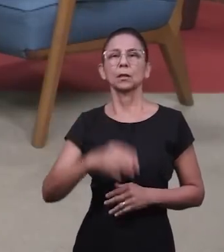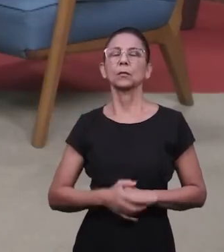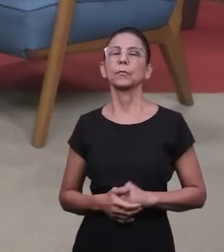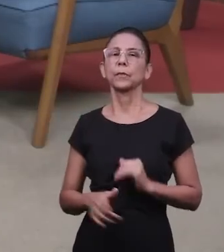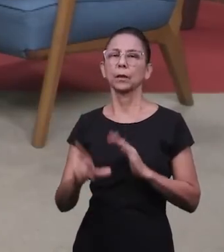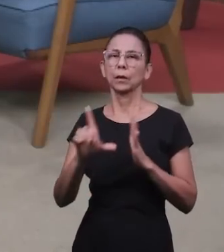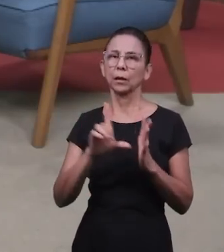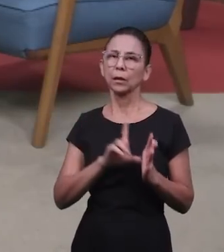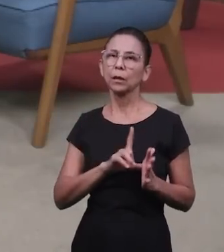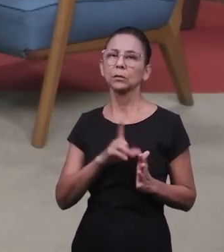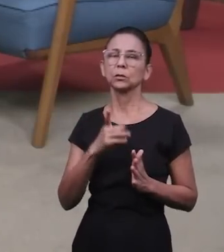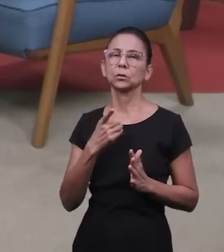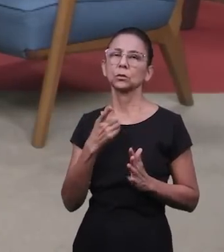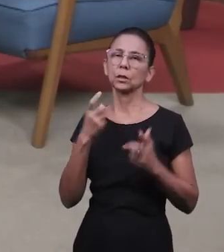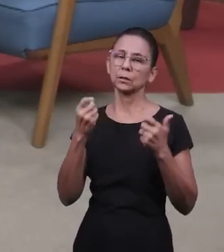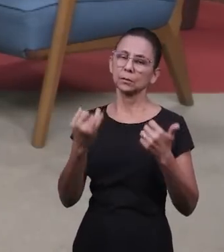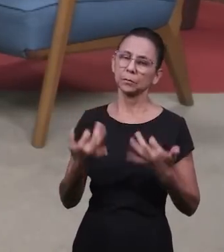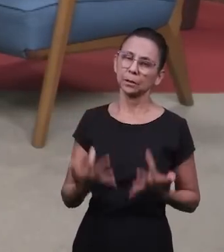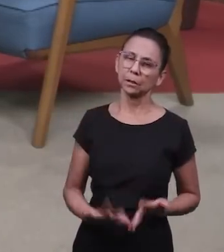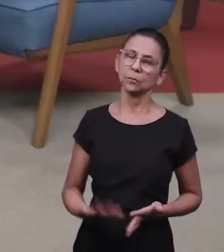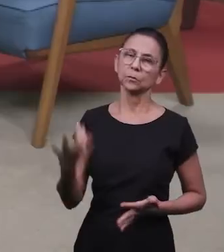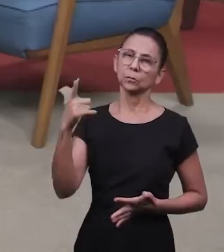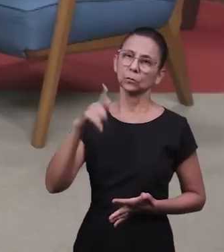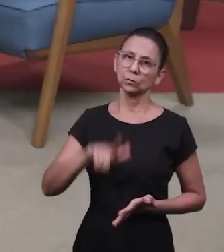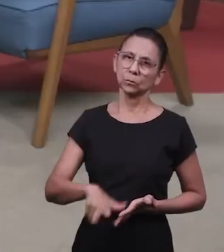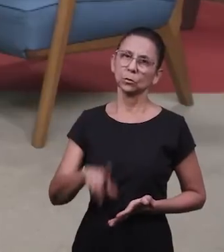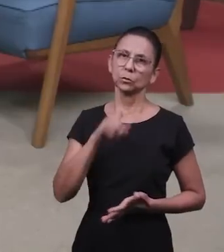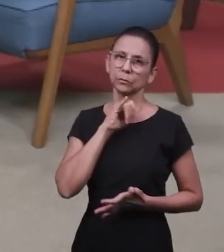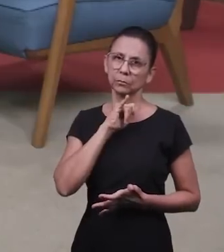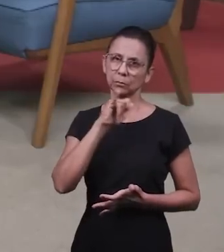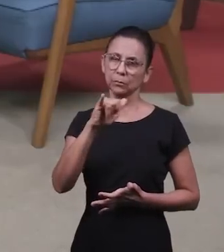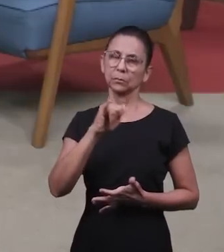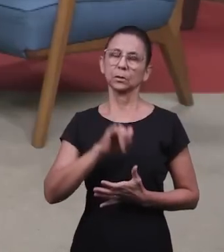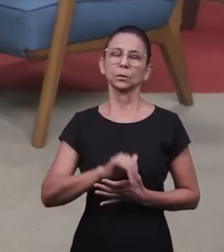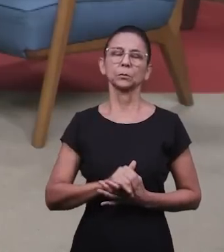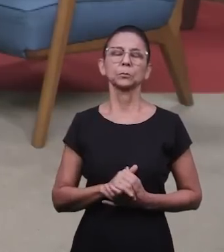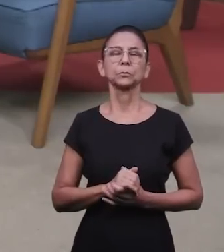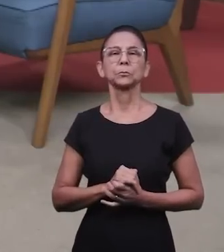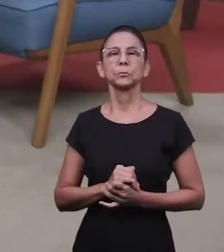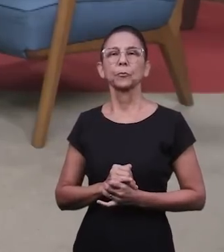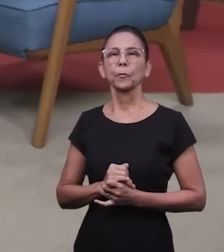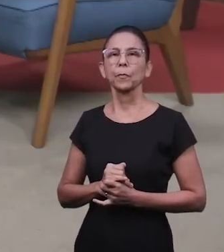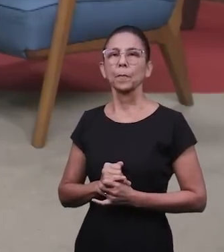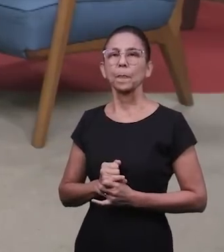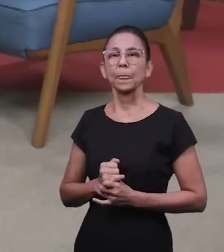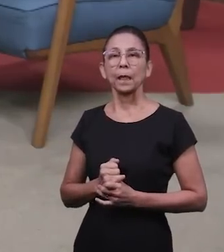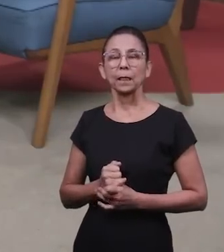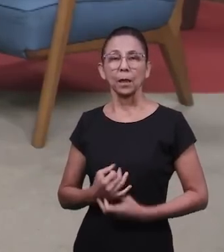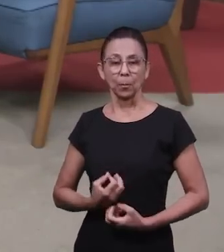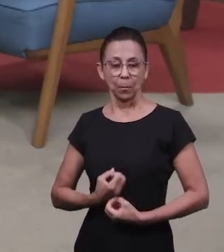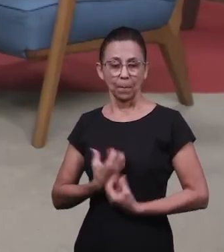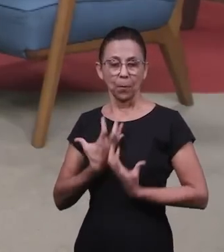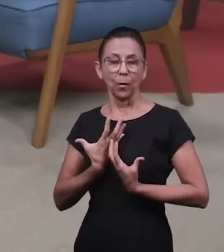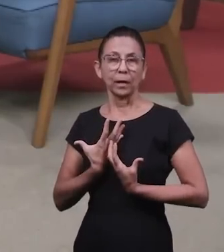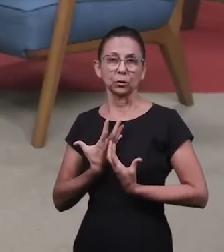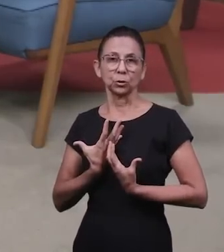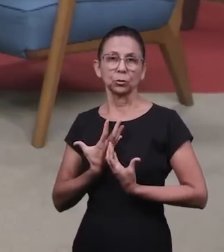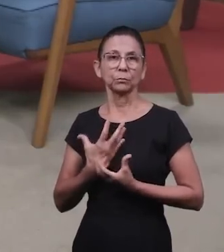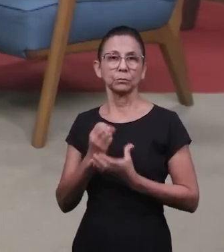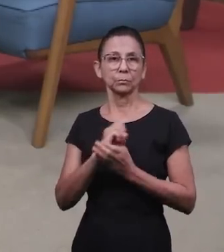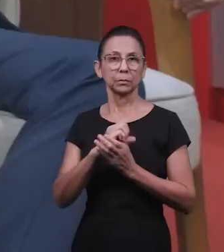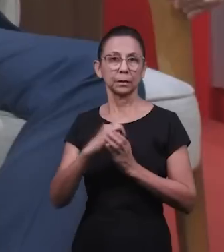vezes abordado, frisado, e vamos repetir mais uma vez. Né? Além do aspecto